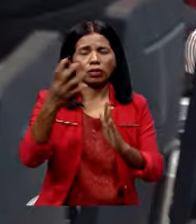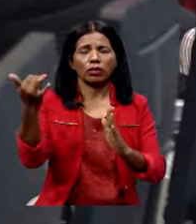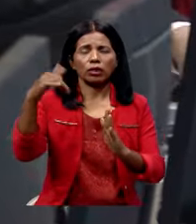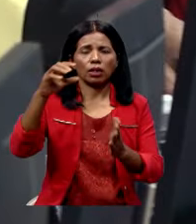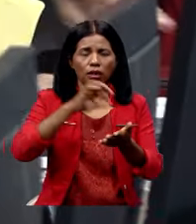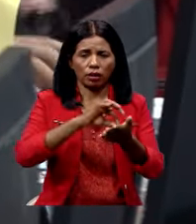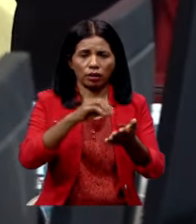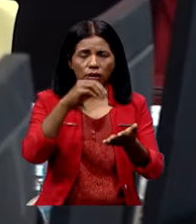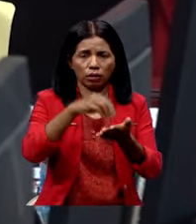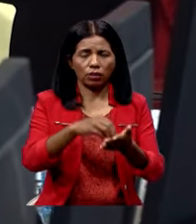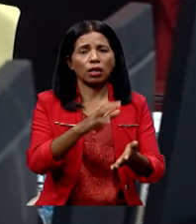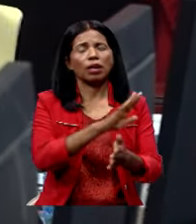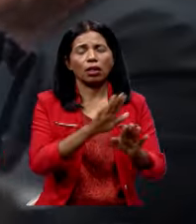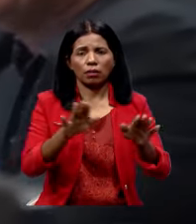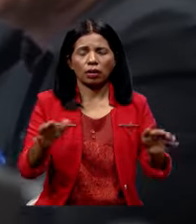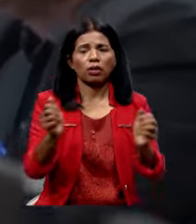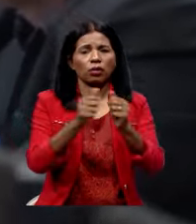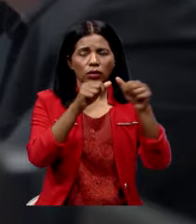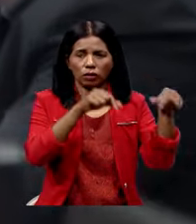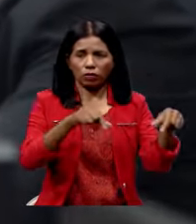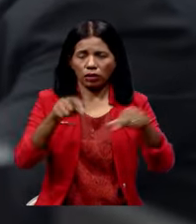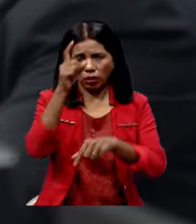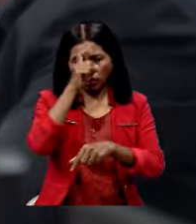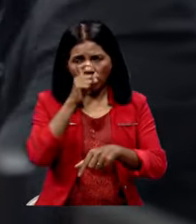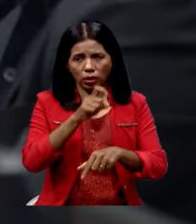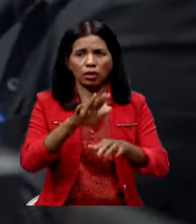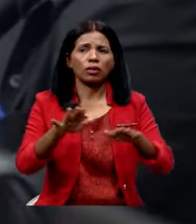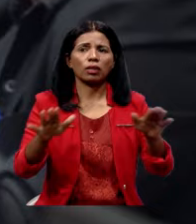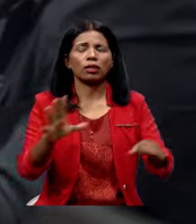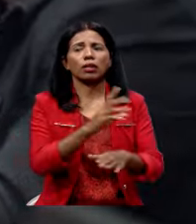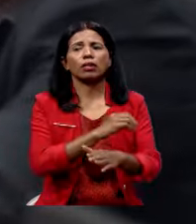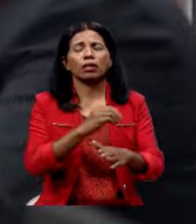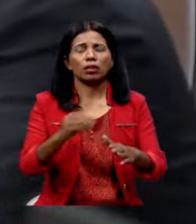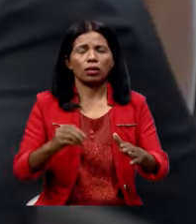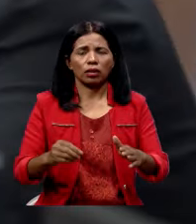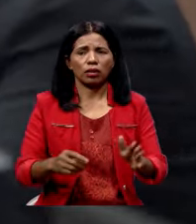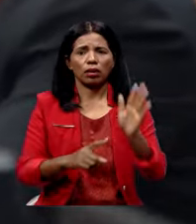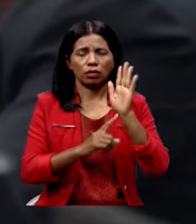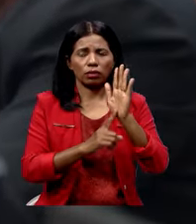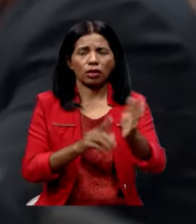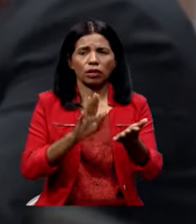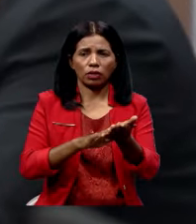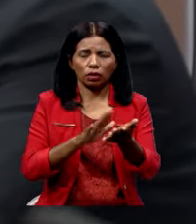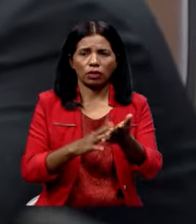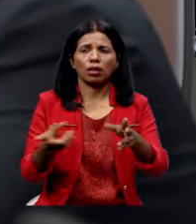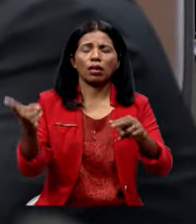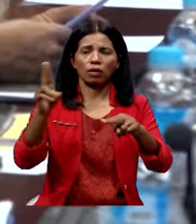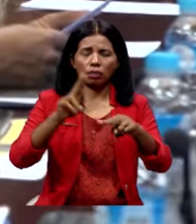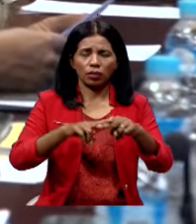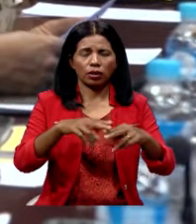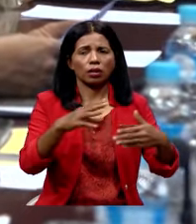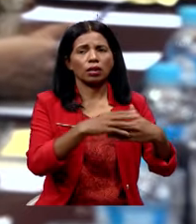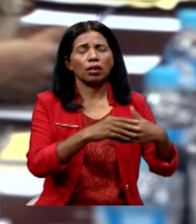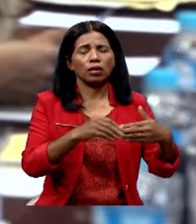ona balabarik sira ho deficiência ho idade escolar, no nebe frequenta hela escola se aumenta husi dólar